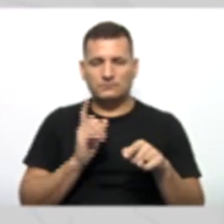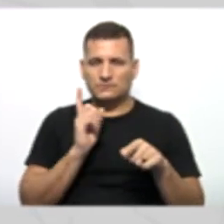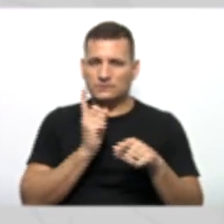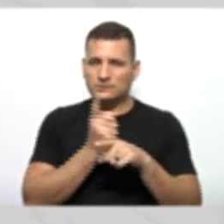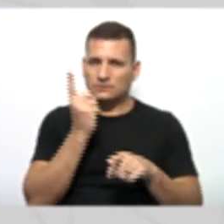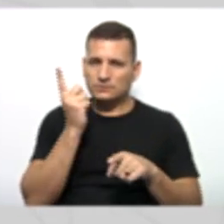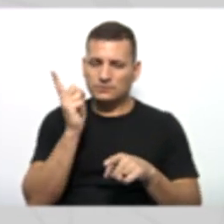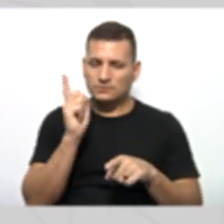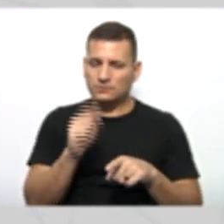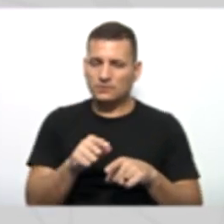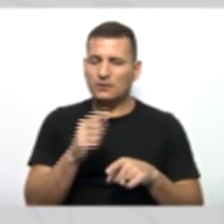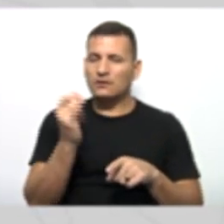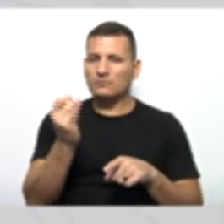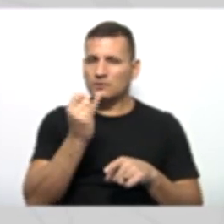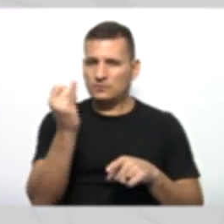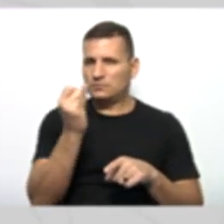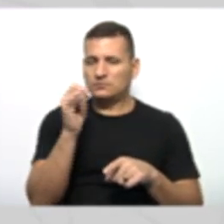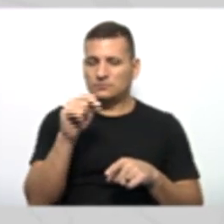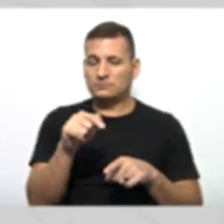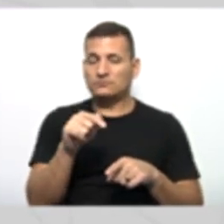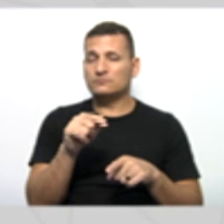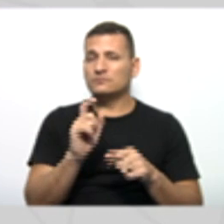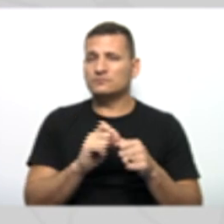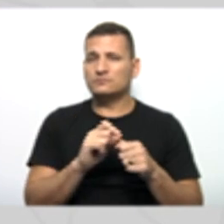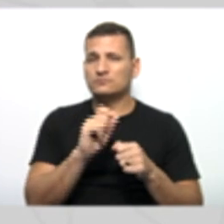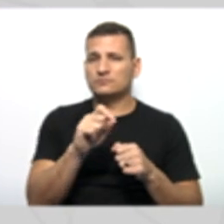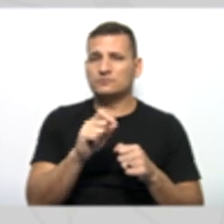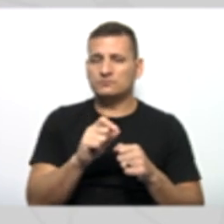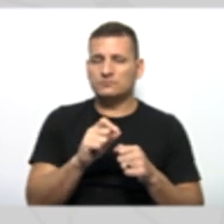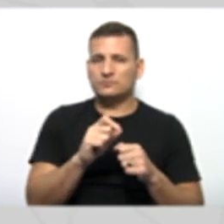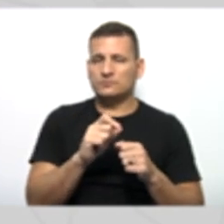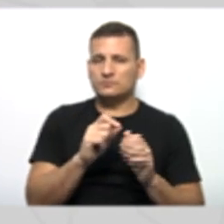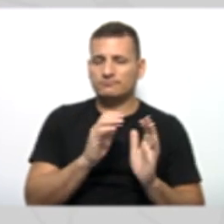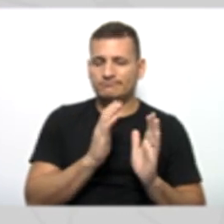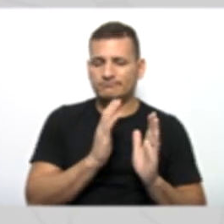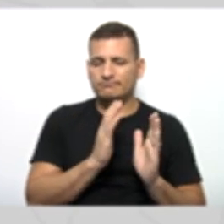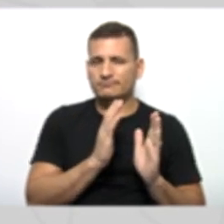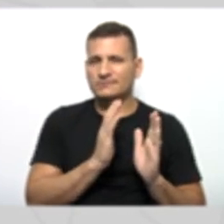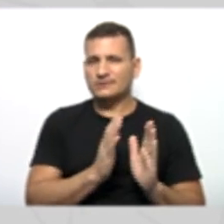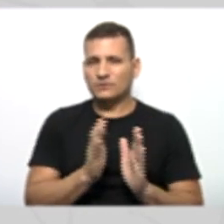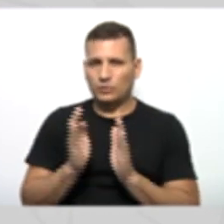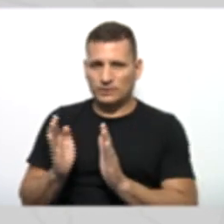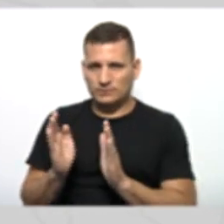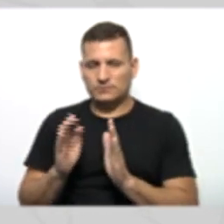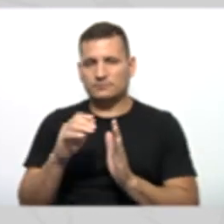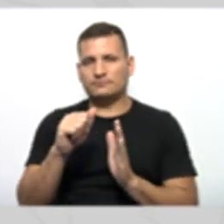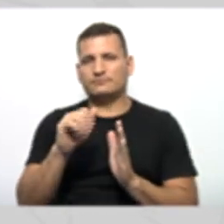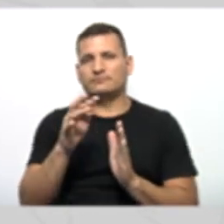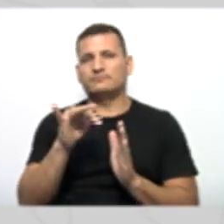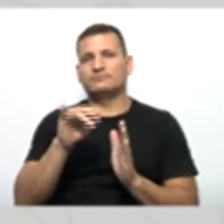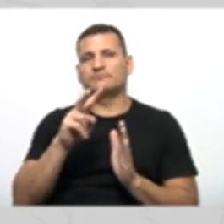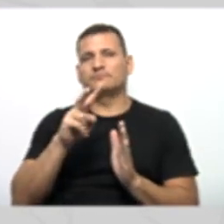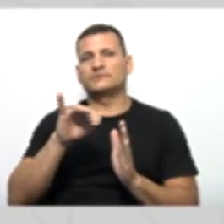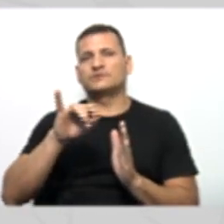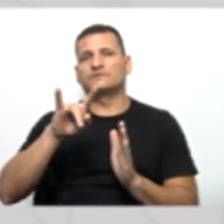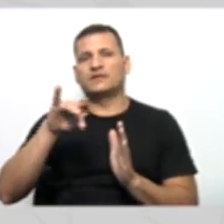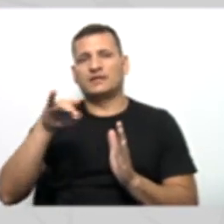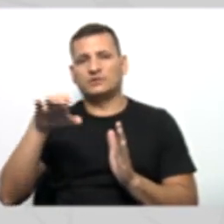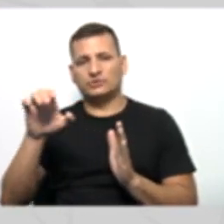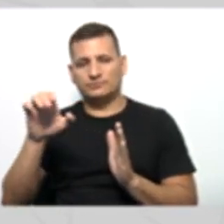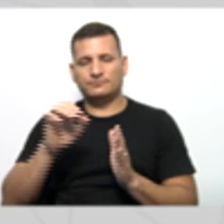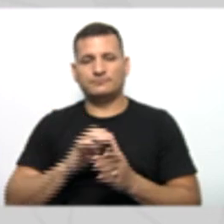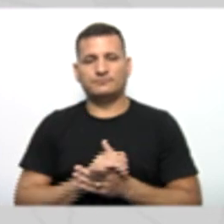Ele vai criar essa sequência, né? Ele vai criar essa sequência com o diagrama de atividade, que vocês vão observar aqui,